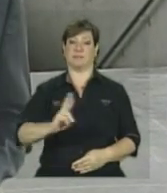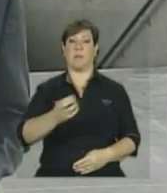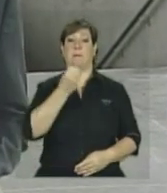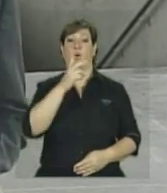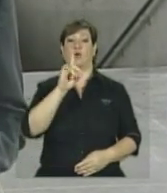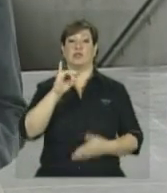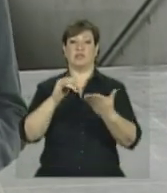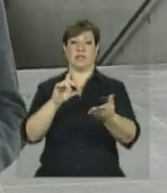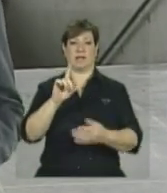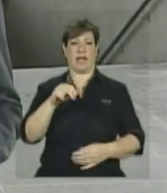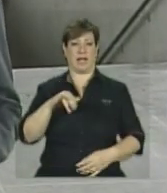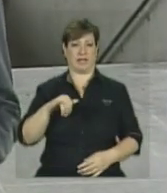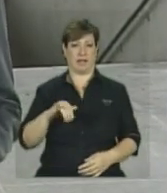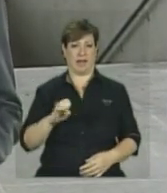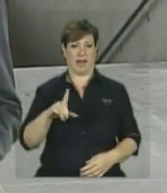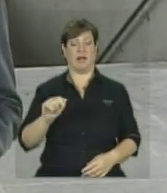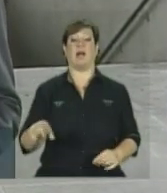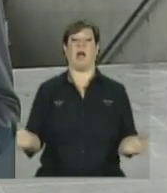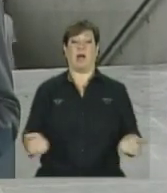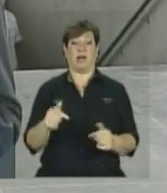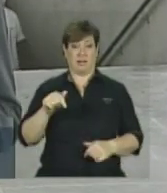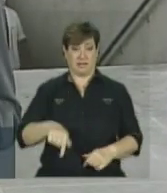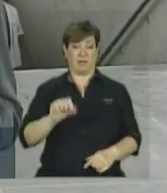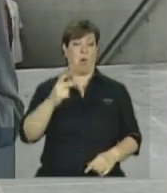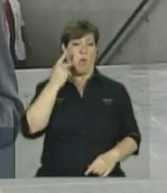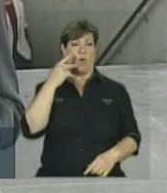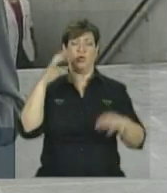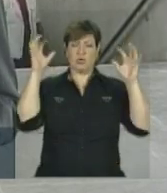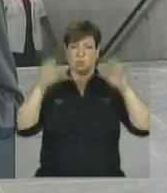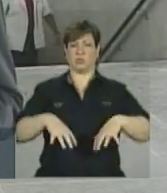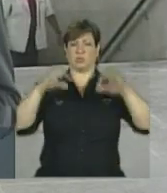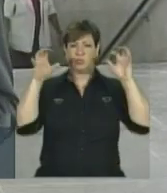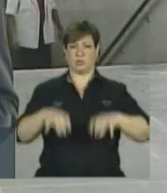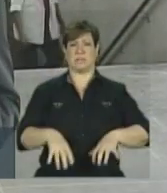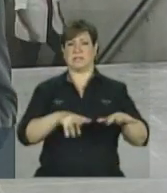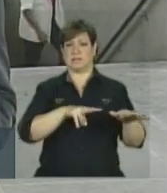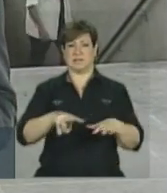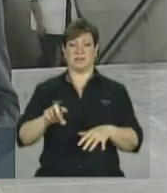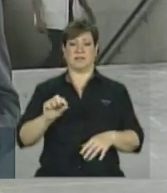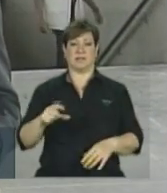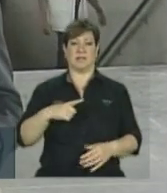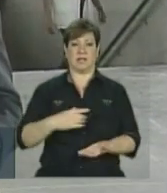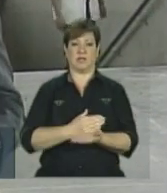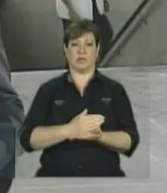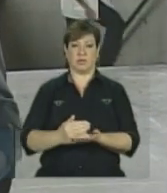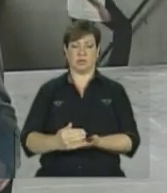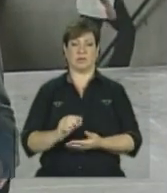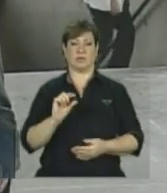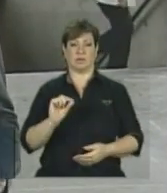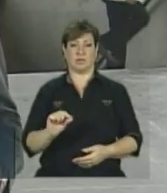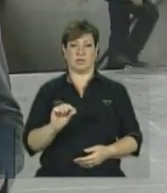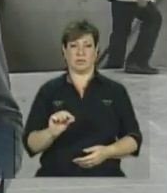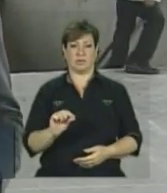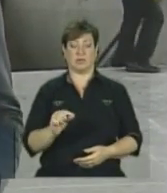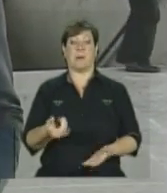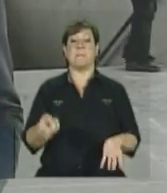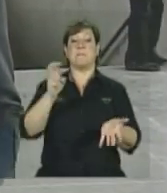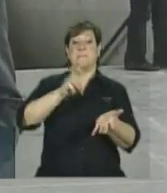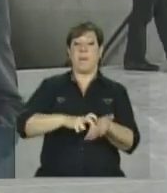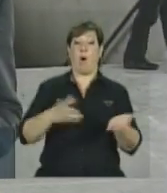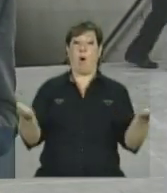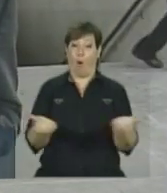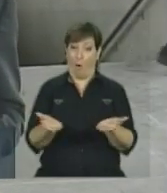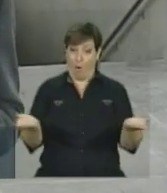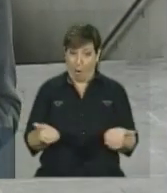Bom dia, Daniela. Chove aqui em Fortaleza desde o começo da semana. Perdão, chove aqui em Fortaleza desde o começo da